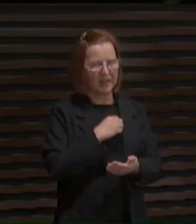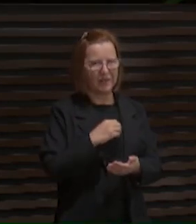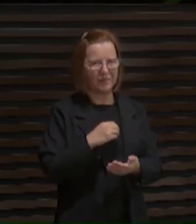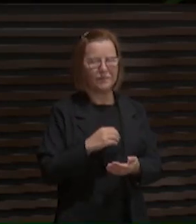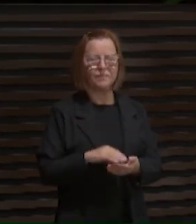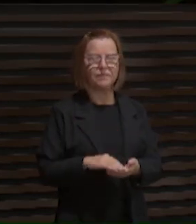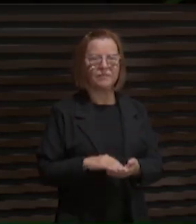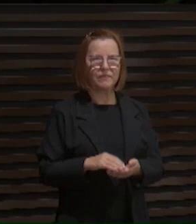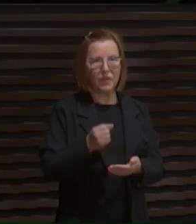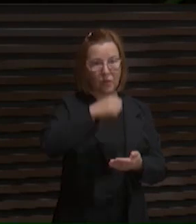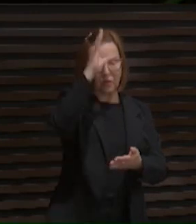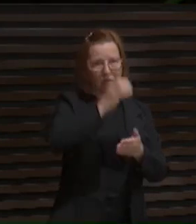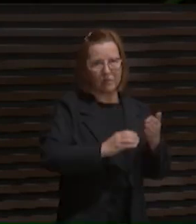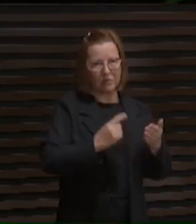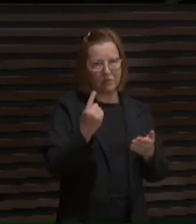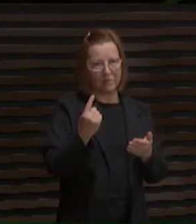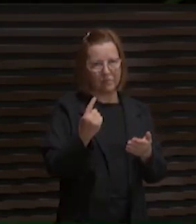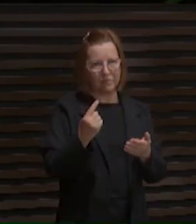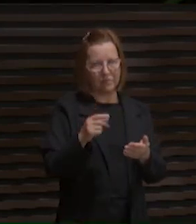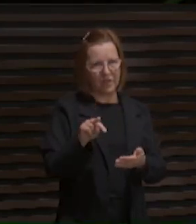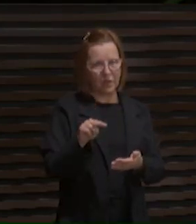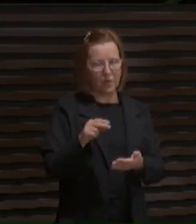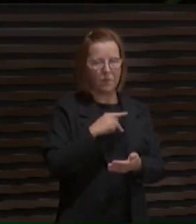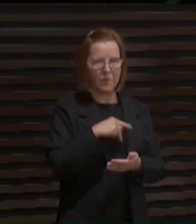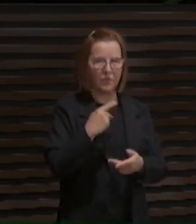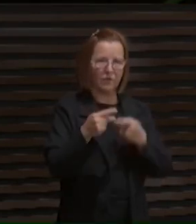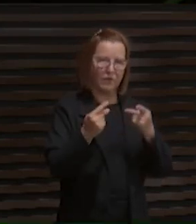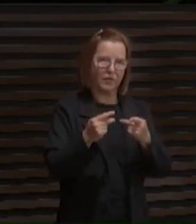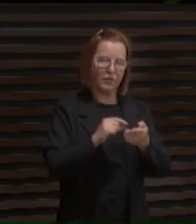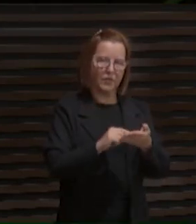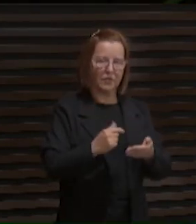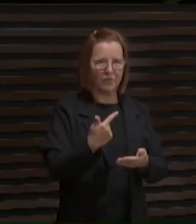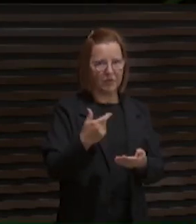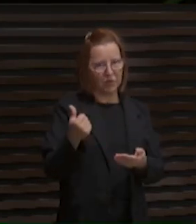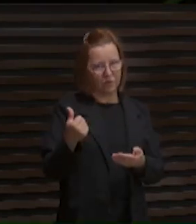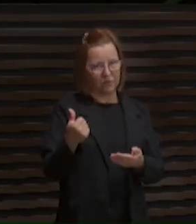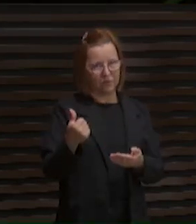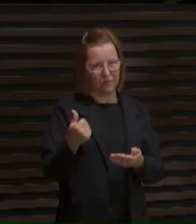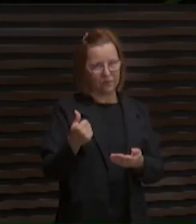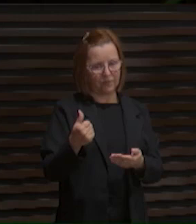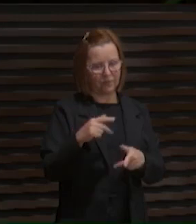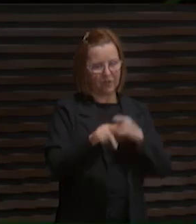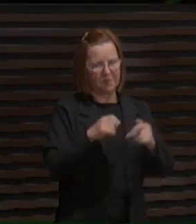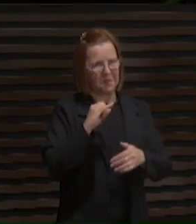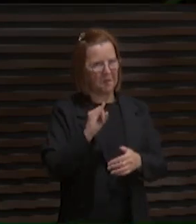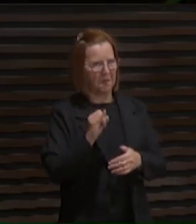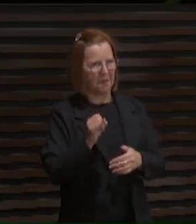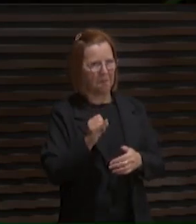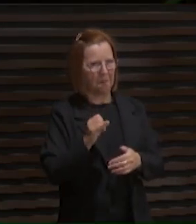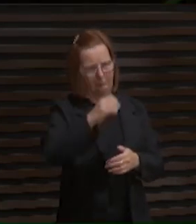Romanos 1 é a mesma linha de raciocínio. Paulo fala no versículo 21 que os ímpios se tornaram nulos em